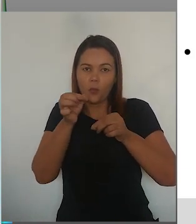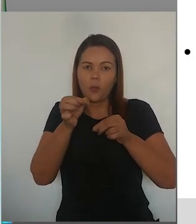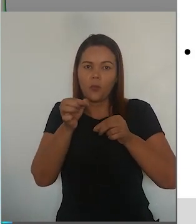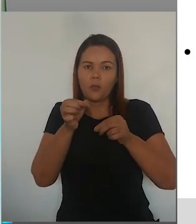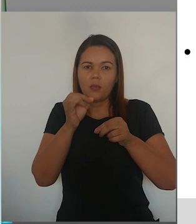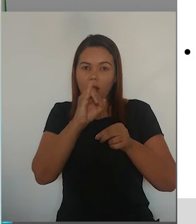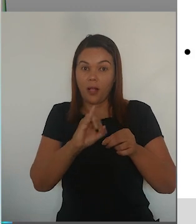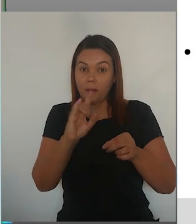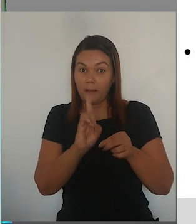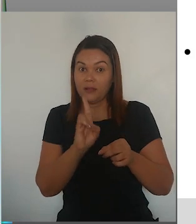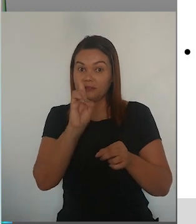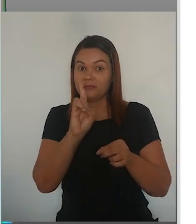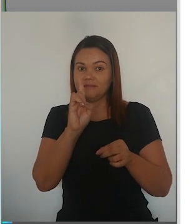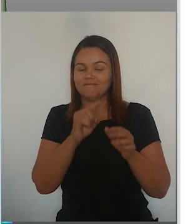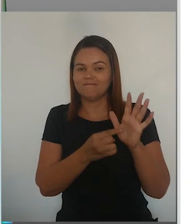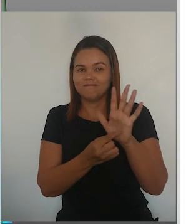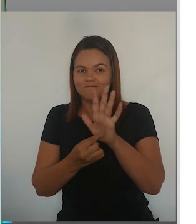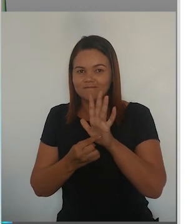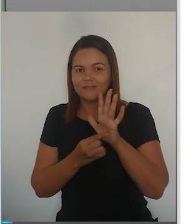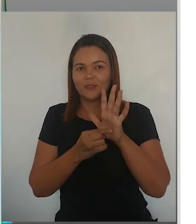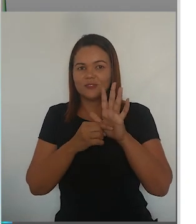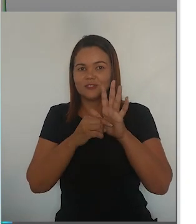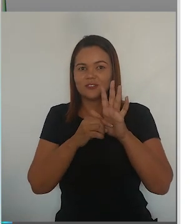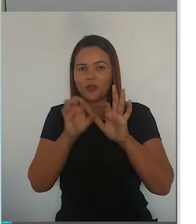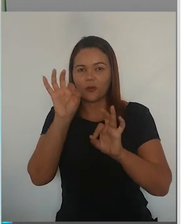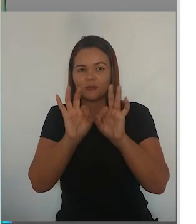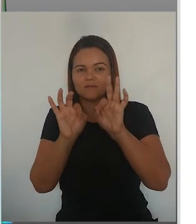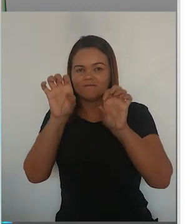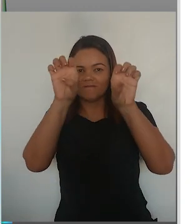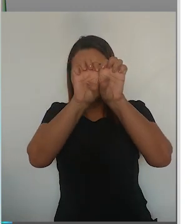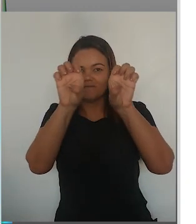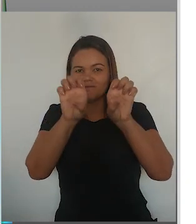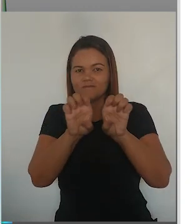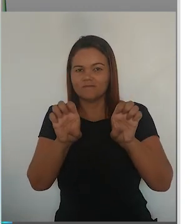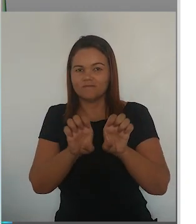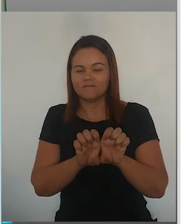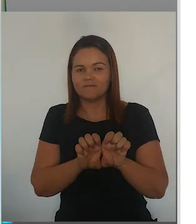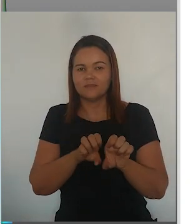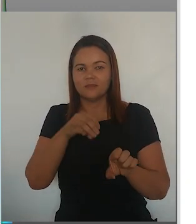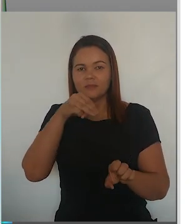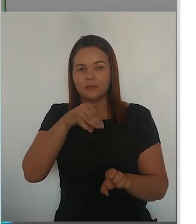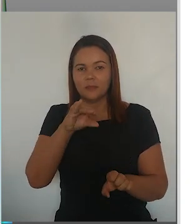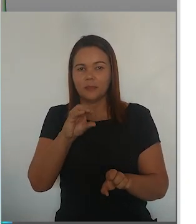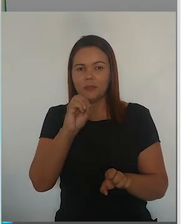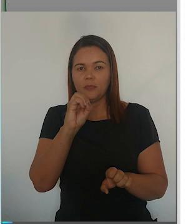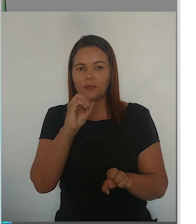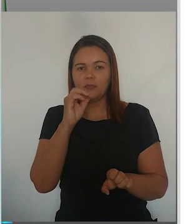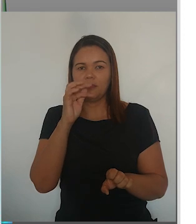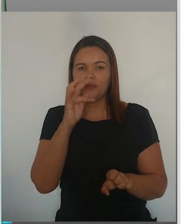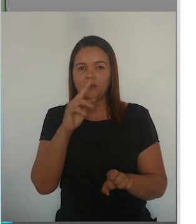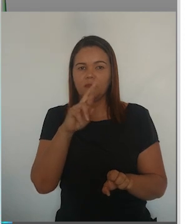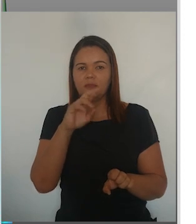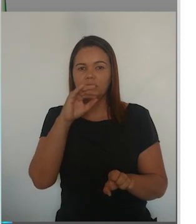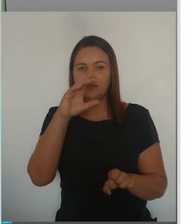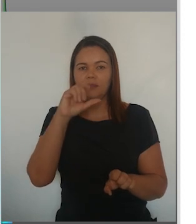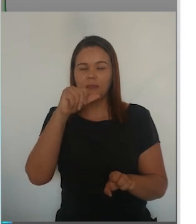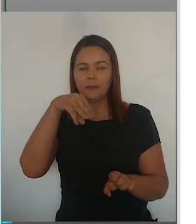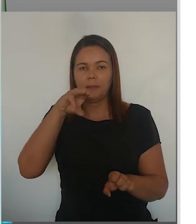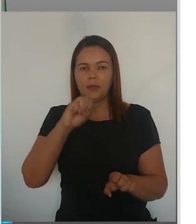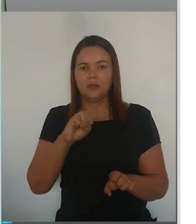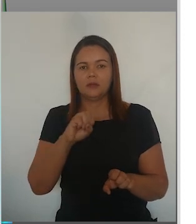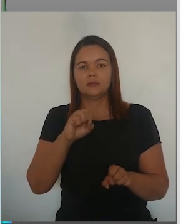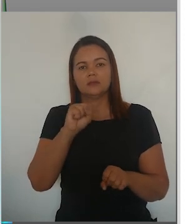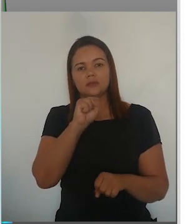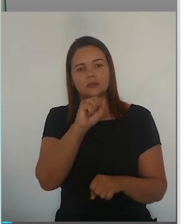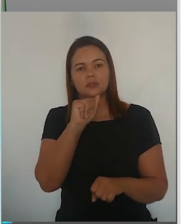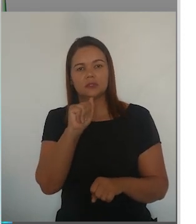cabeça de miosina. A figura demonstra a organização estrutural dos